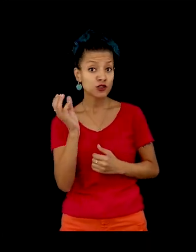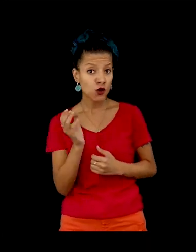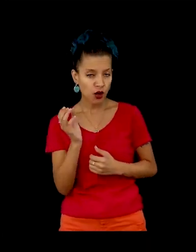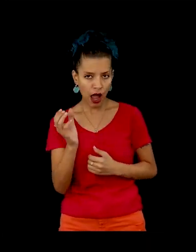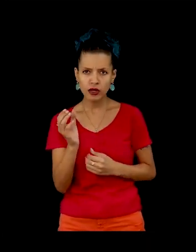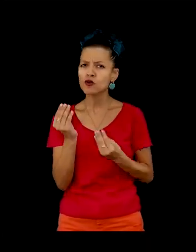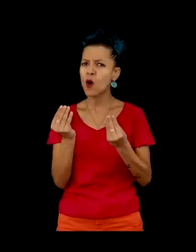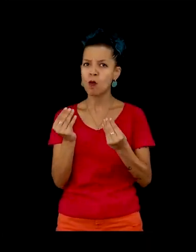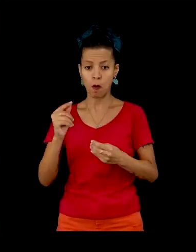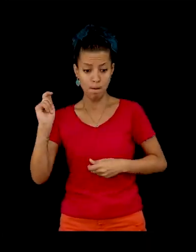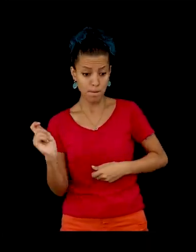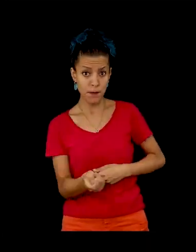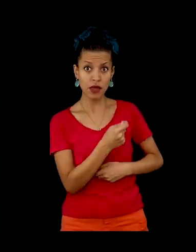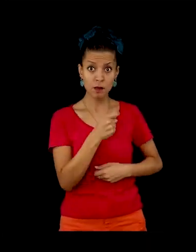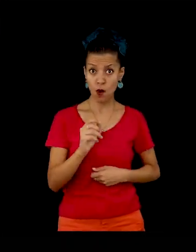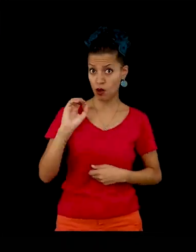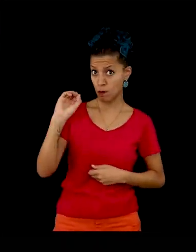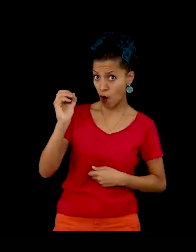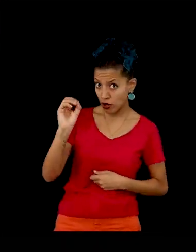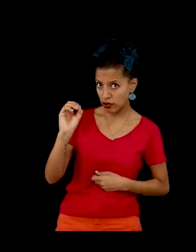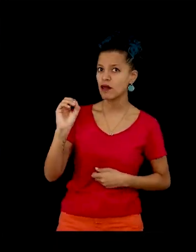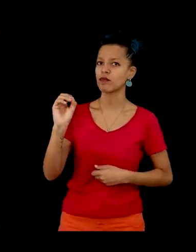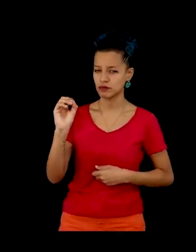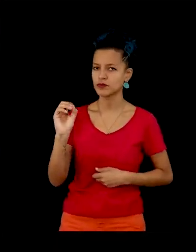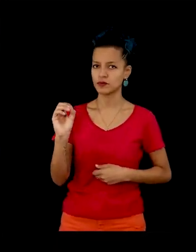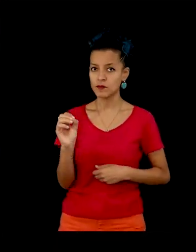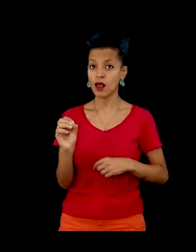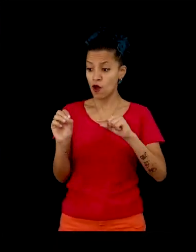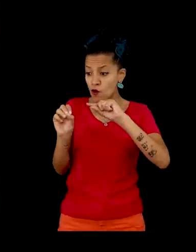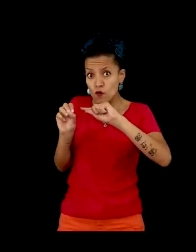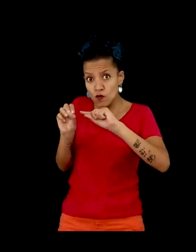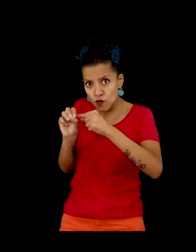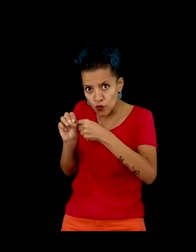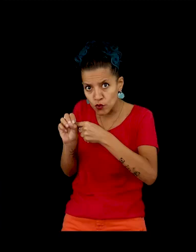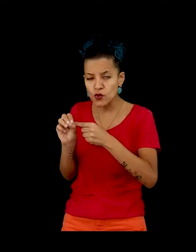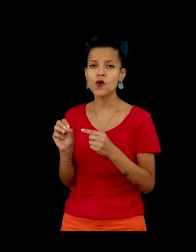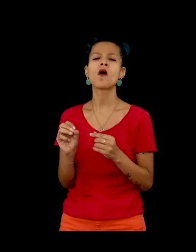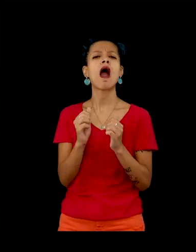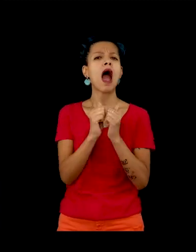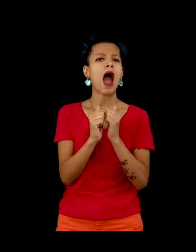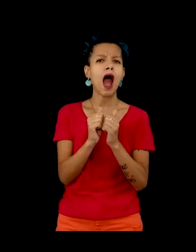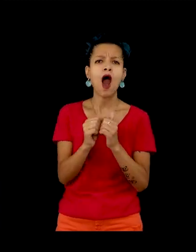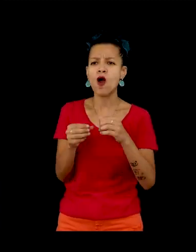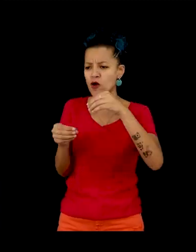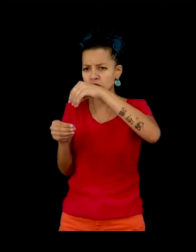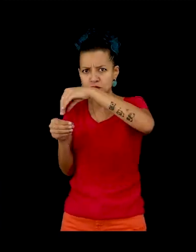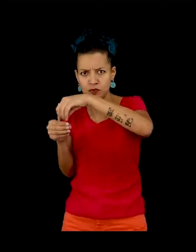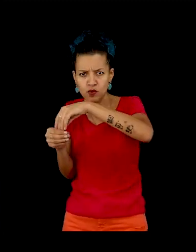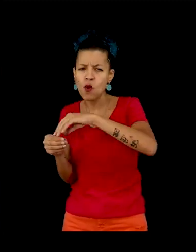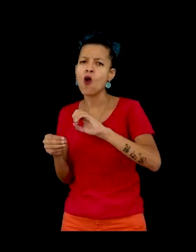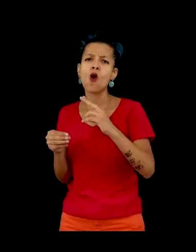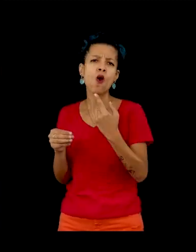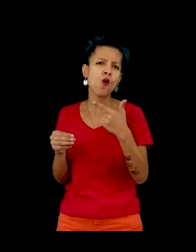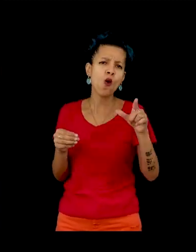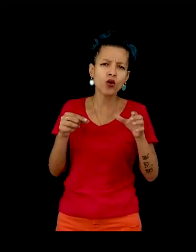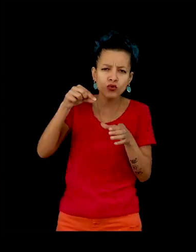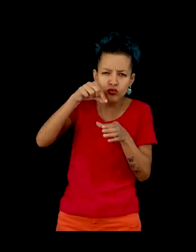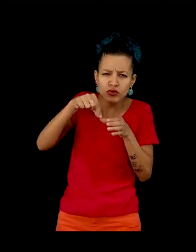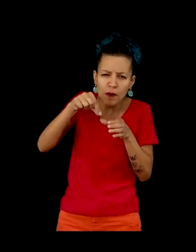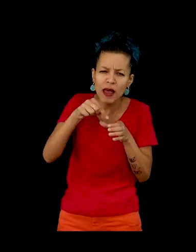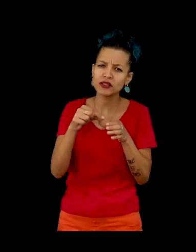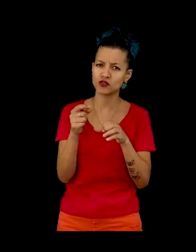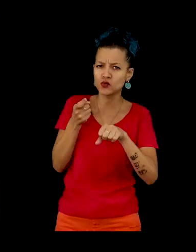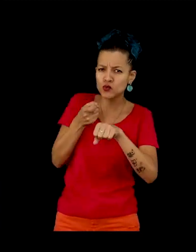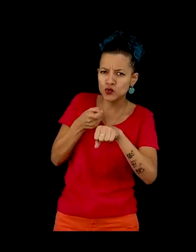Um chocalho de bolinha de ping-pong. Eu fiz um furo, coloquei arroz dentro ou alguma